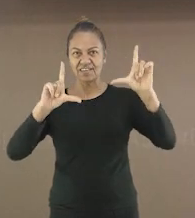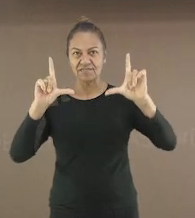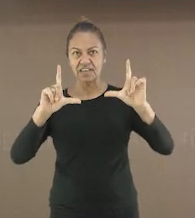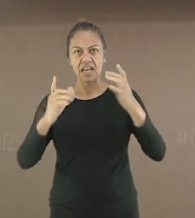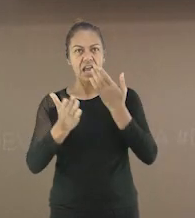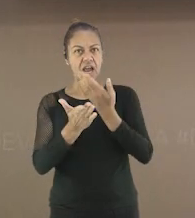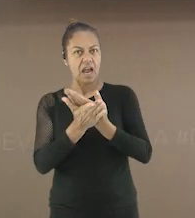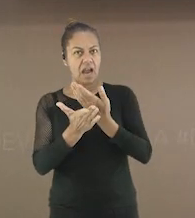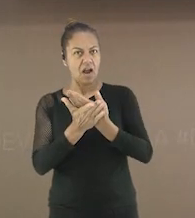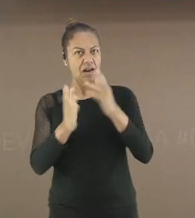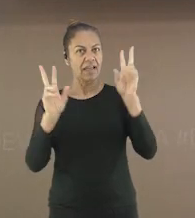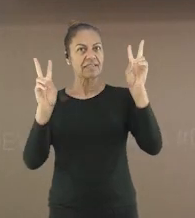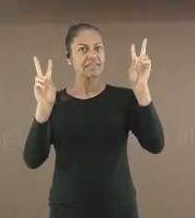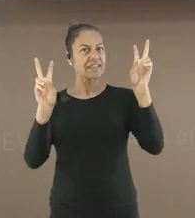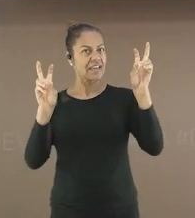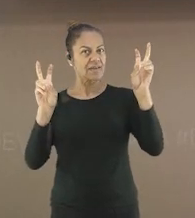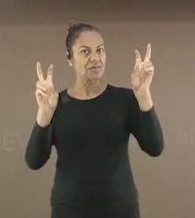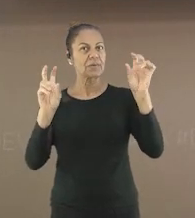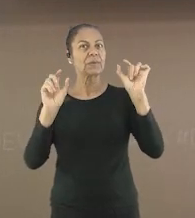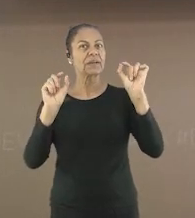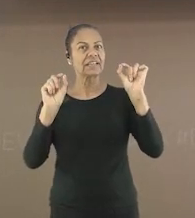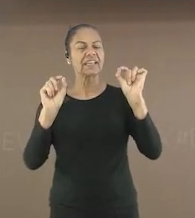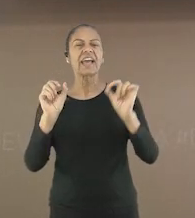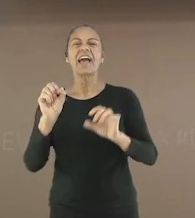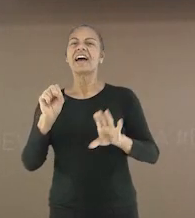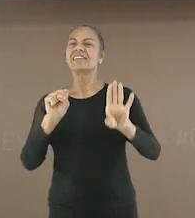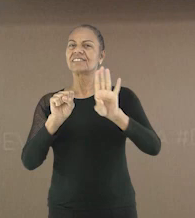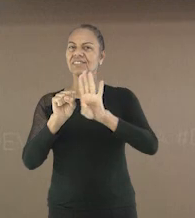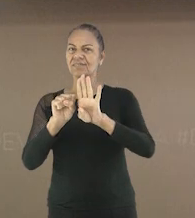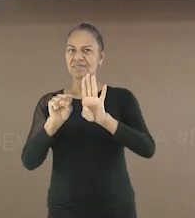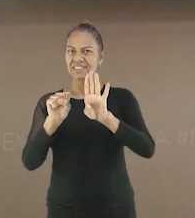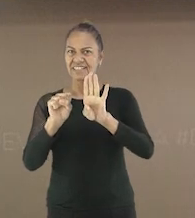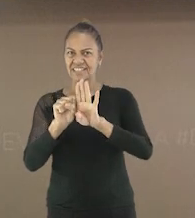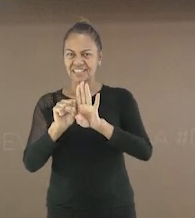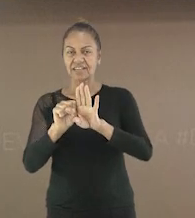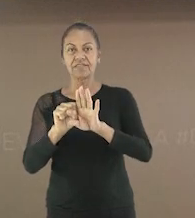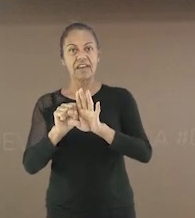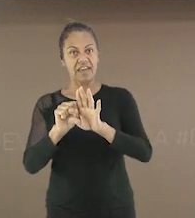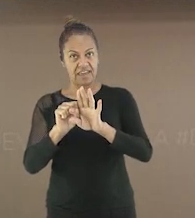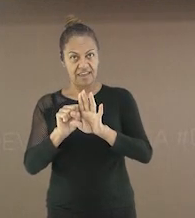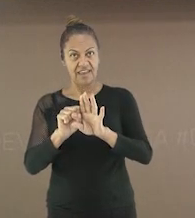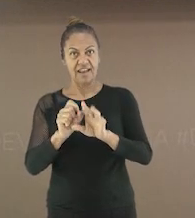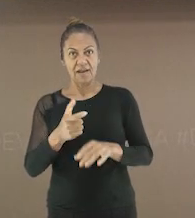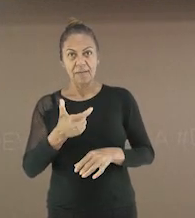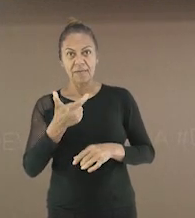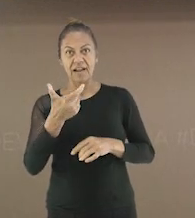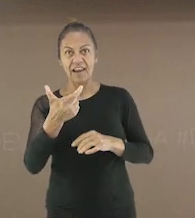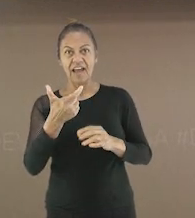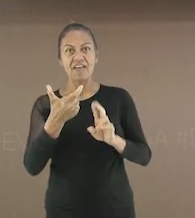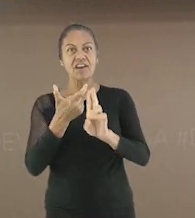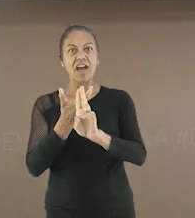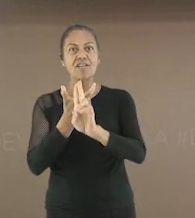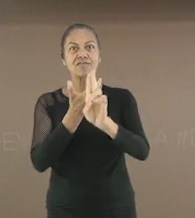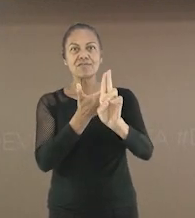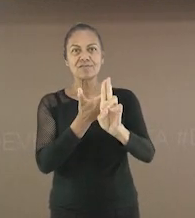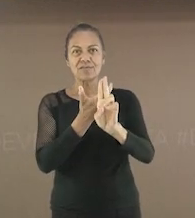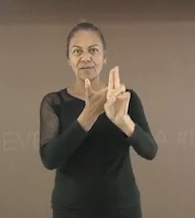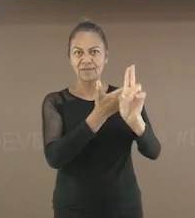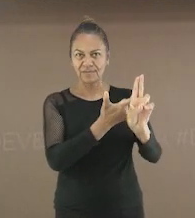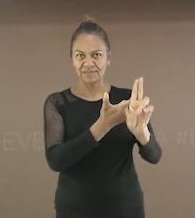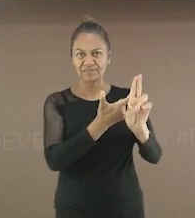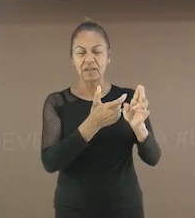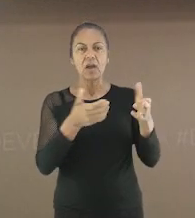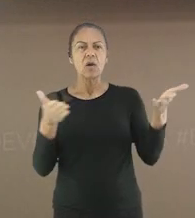hoje é substantivo, palavra que dá nome. Na aula de hoje, você irá aprender